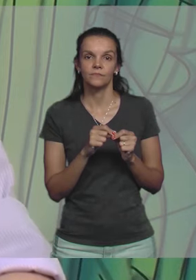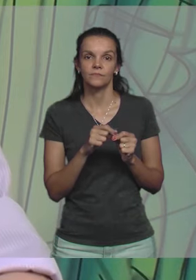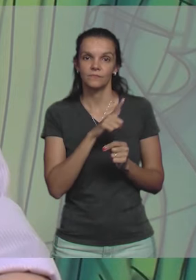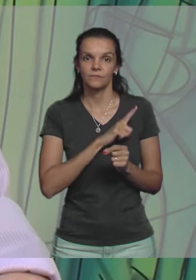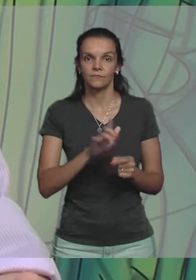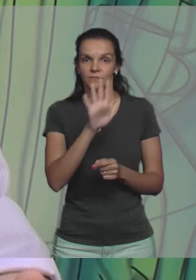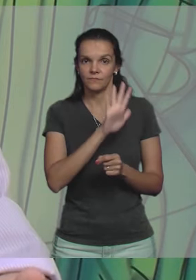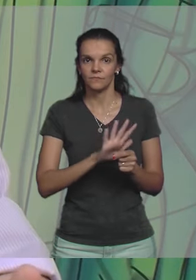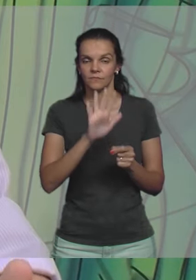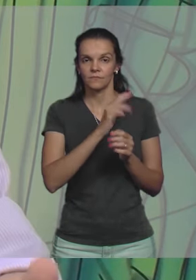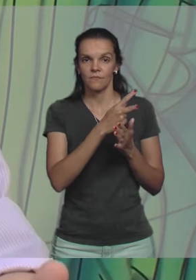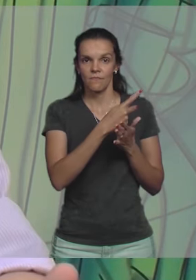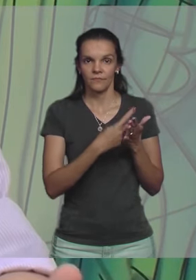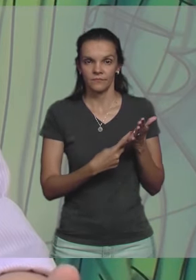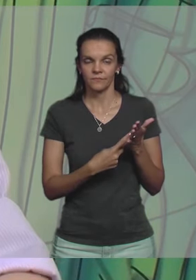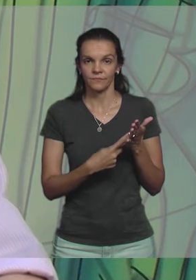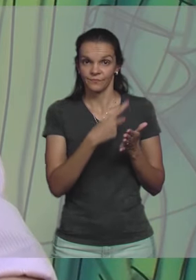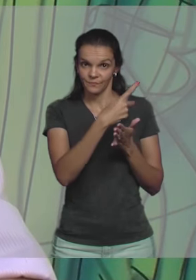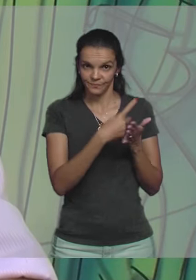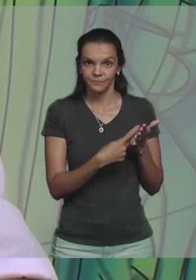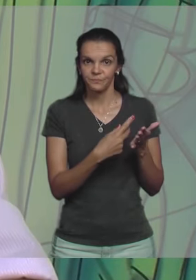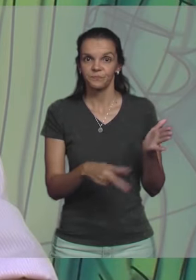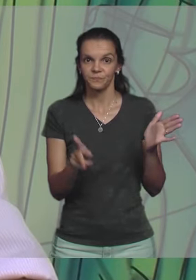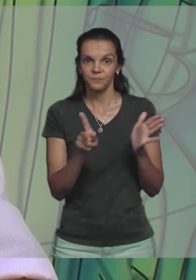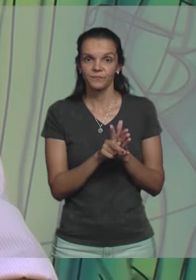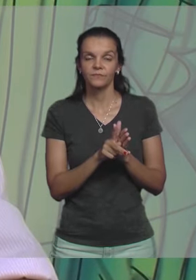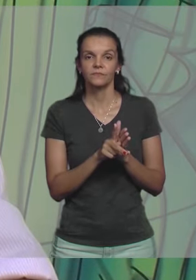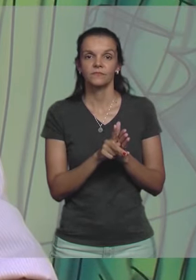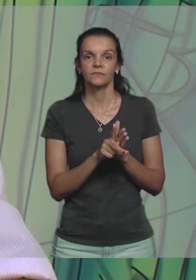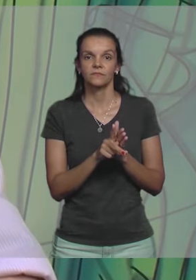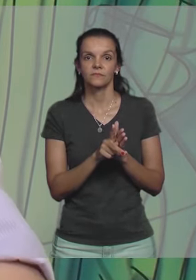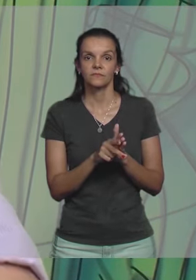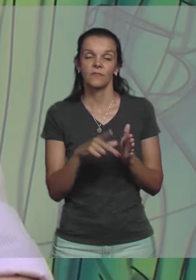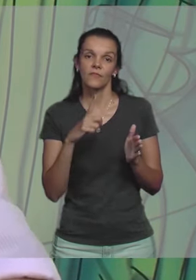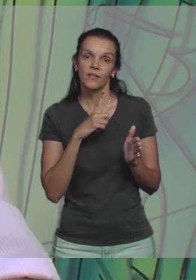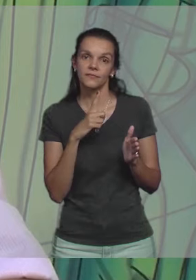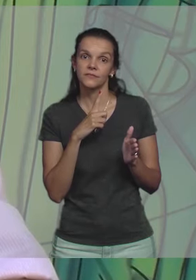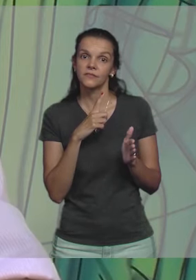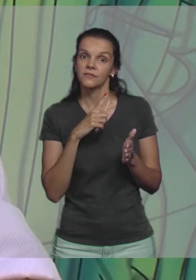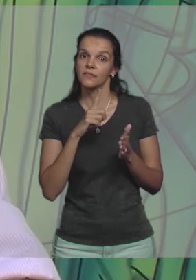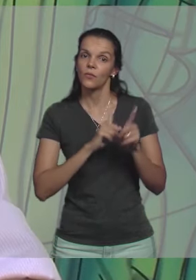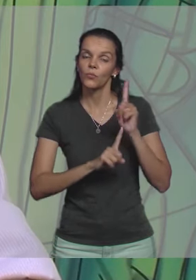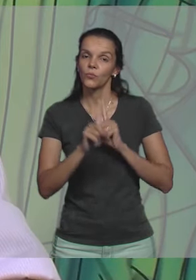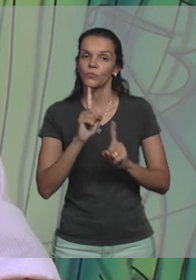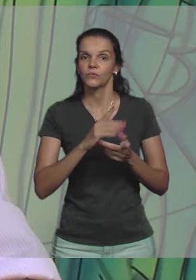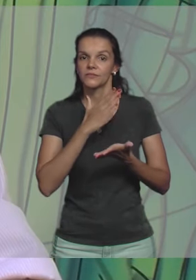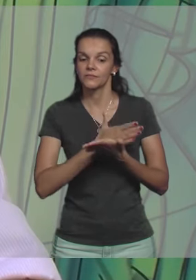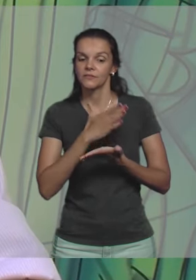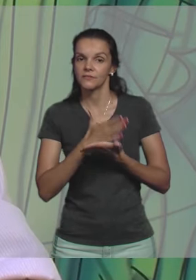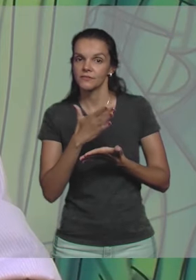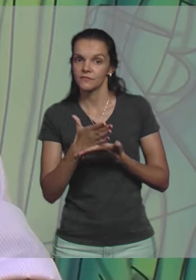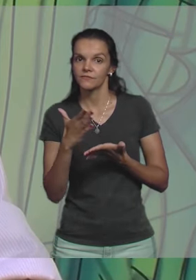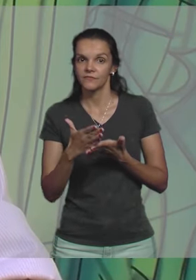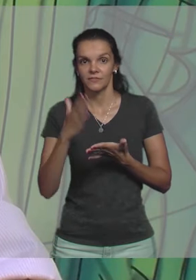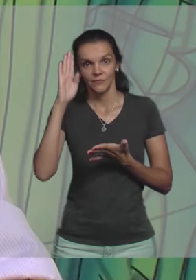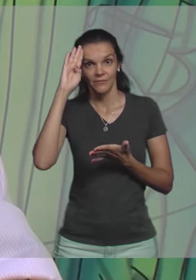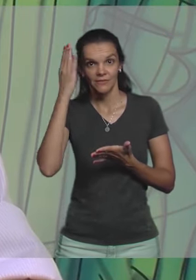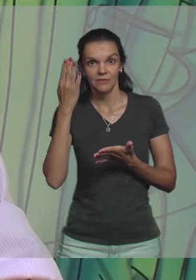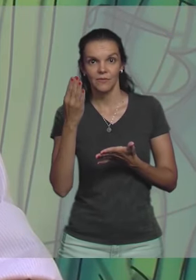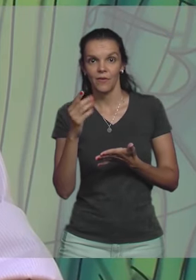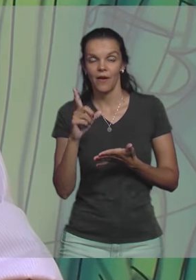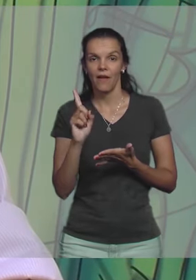da gestão desse plano. O plano, propriamente dito, para ser implementado, ele tem algumas fases, né? E uma principal seria